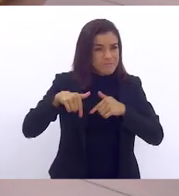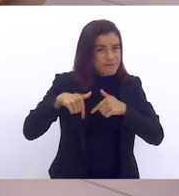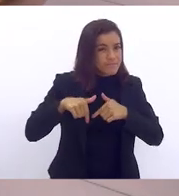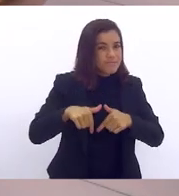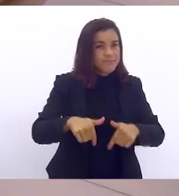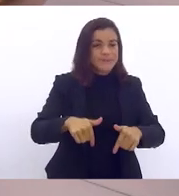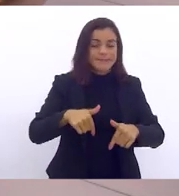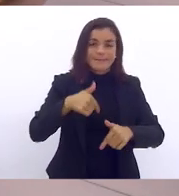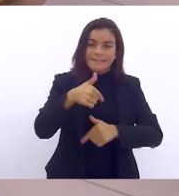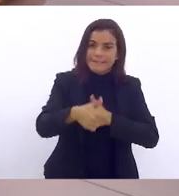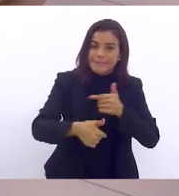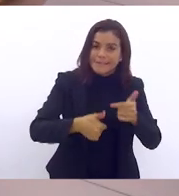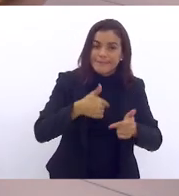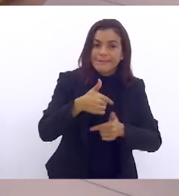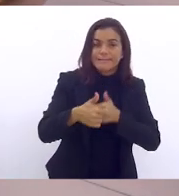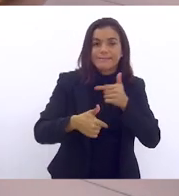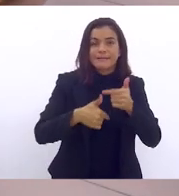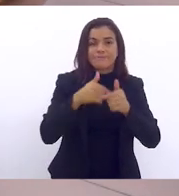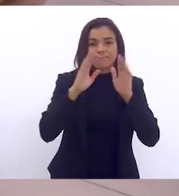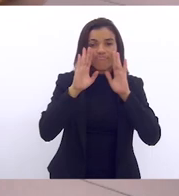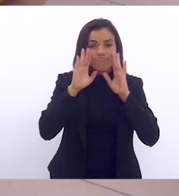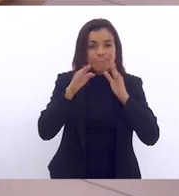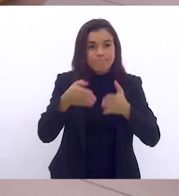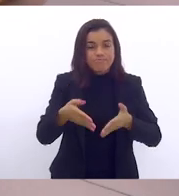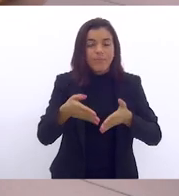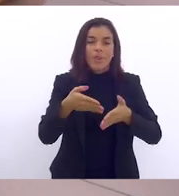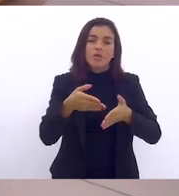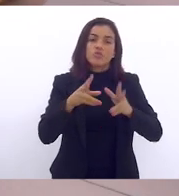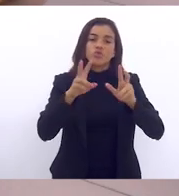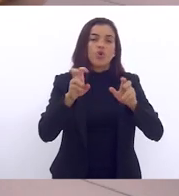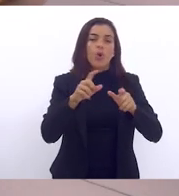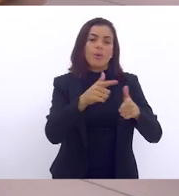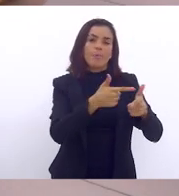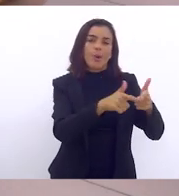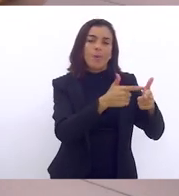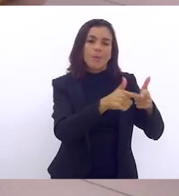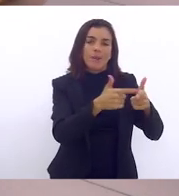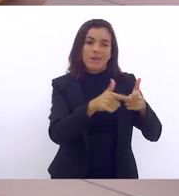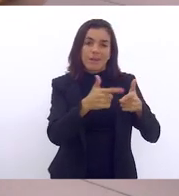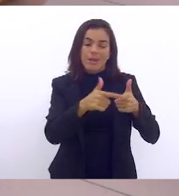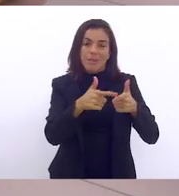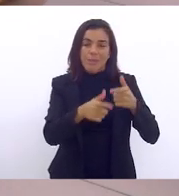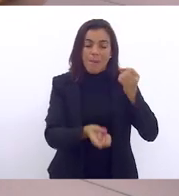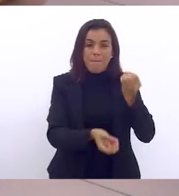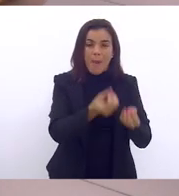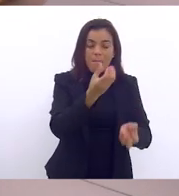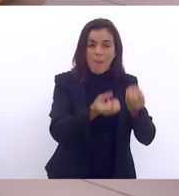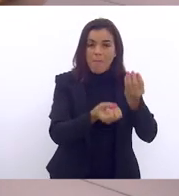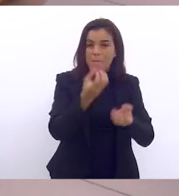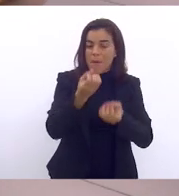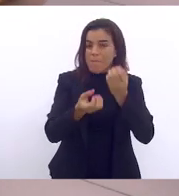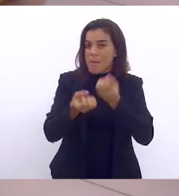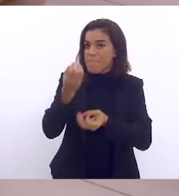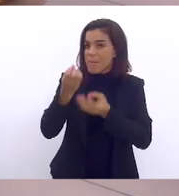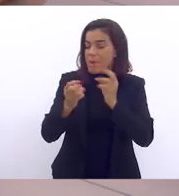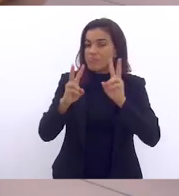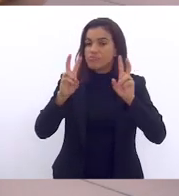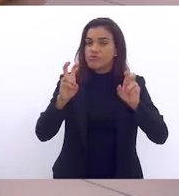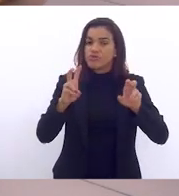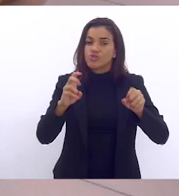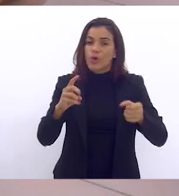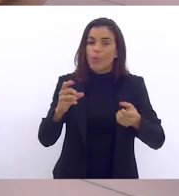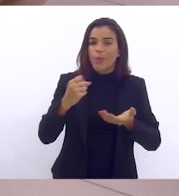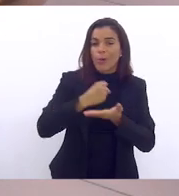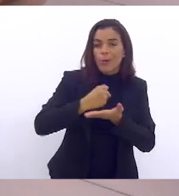nesse digamos nesse nesses conflitos iniciais que vem gerando e com relação à